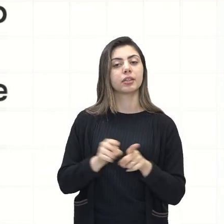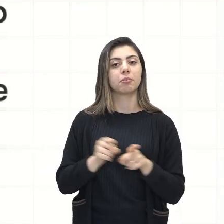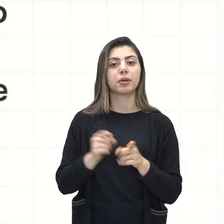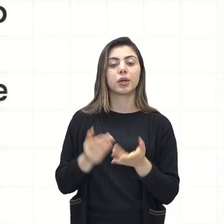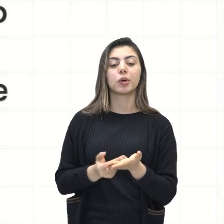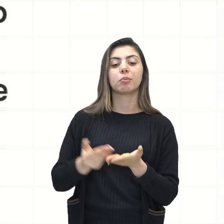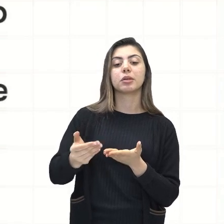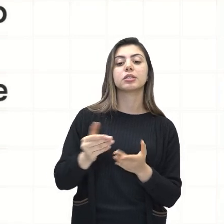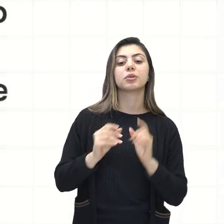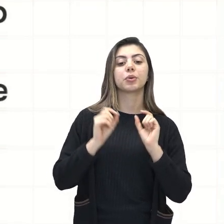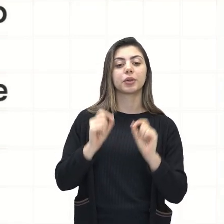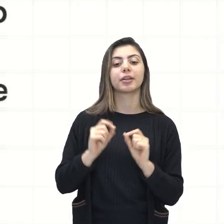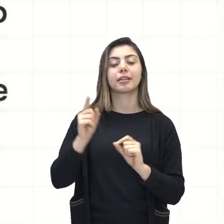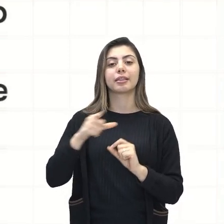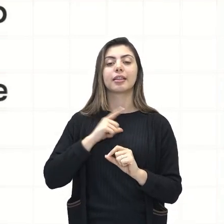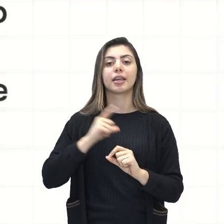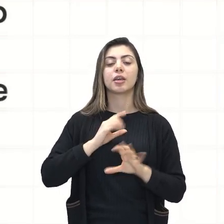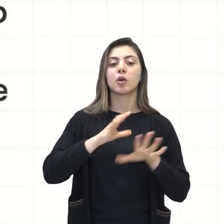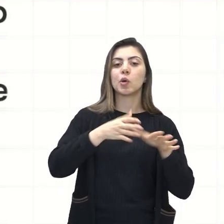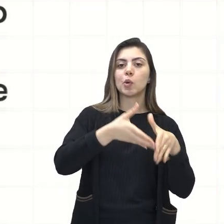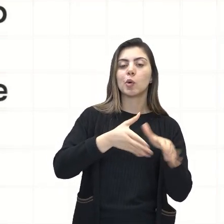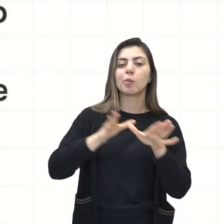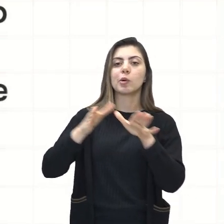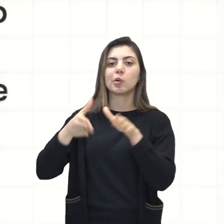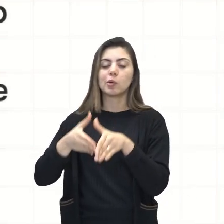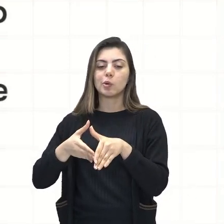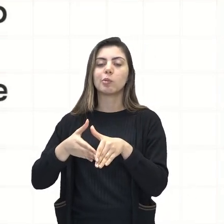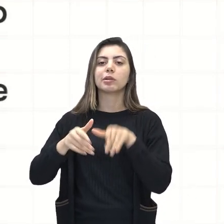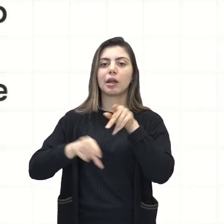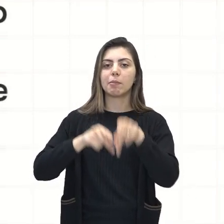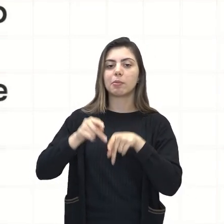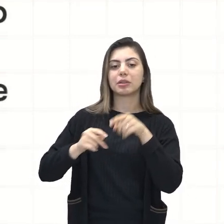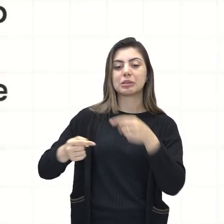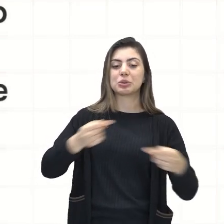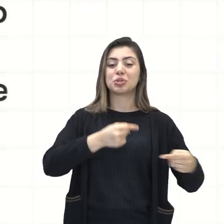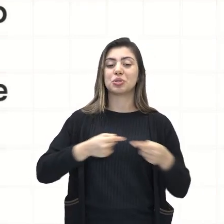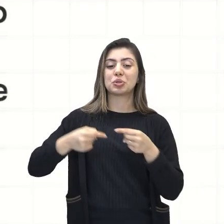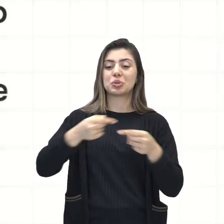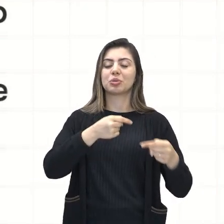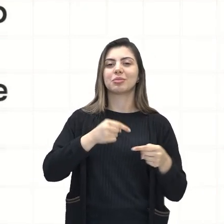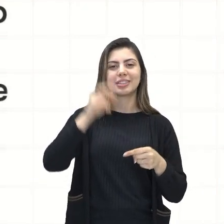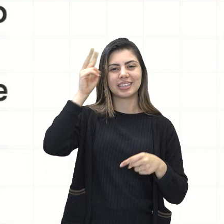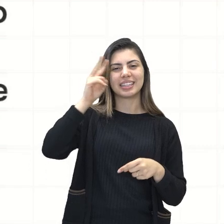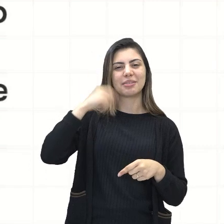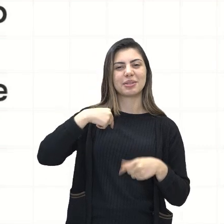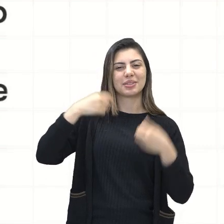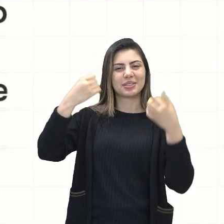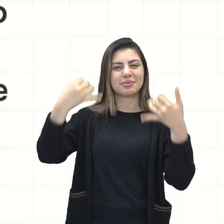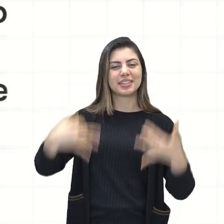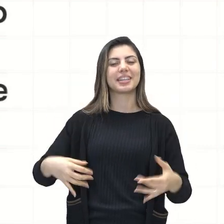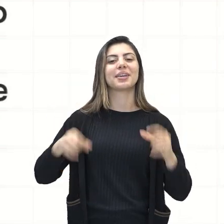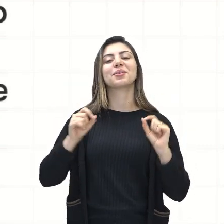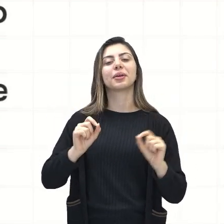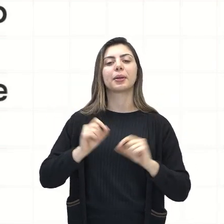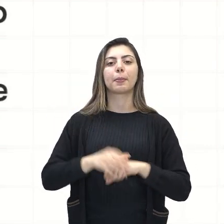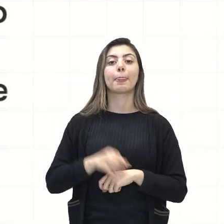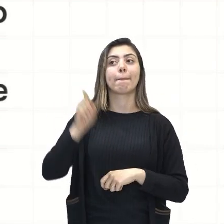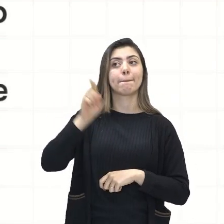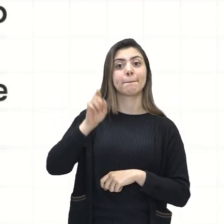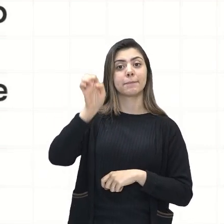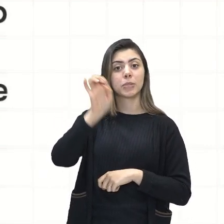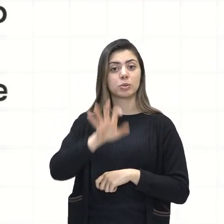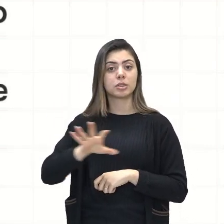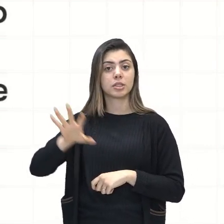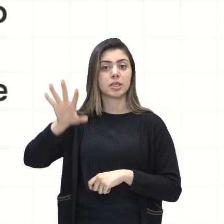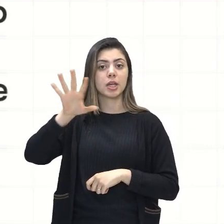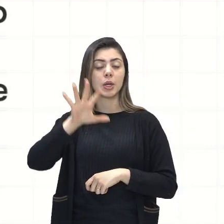daí, a explosão das chamadas guerras civis dentro do continente africano. Lembram que eu falei para vocês que os europeus eles